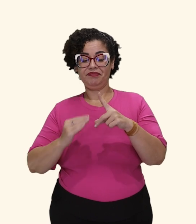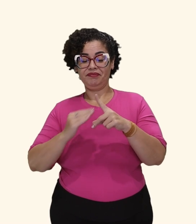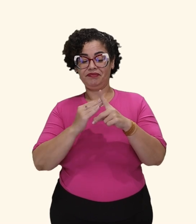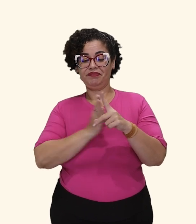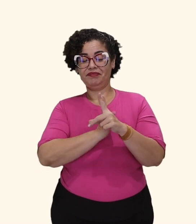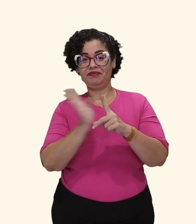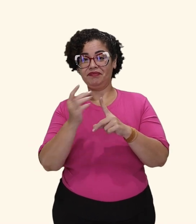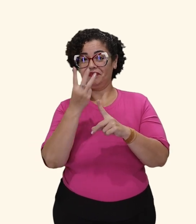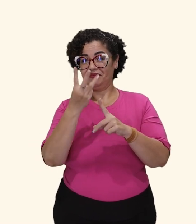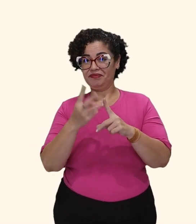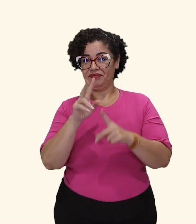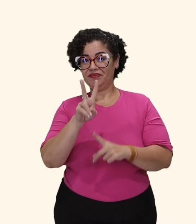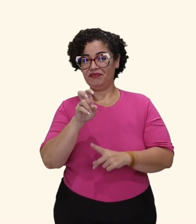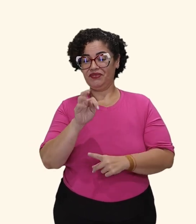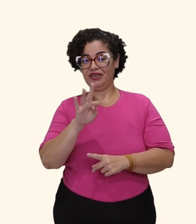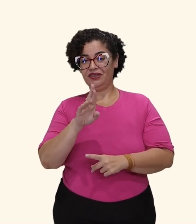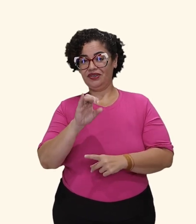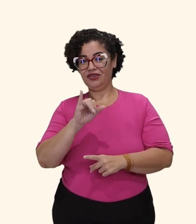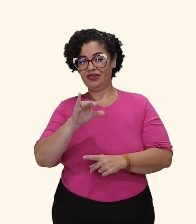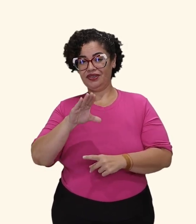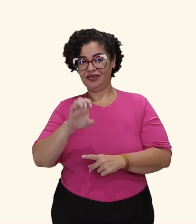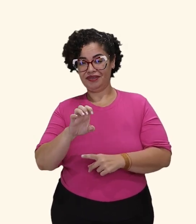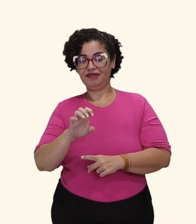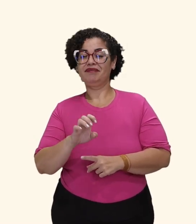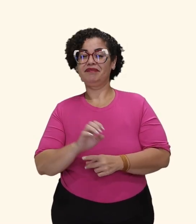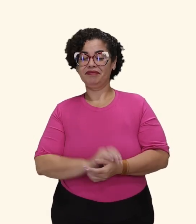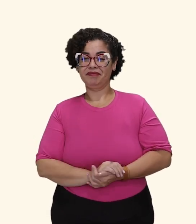3 alturas. Por isso, usei a palavra no plural.